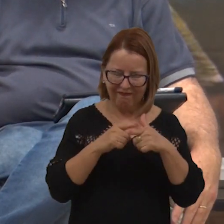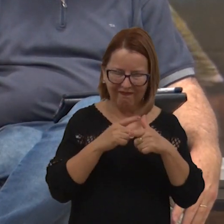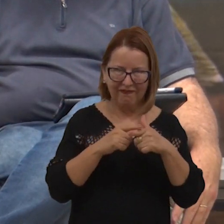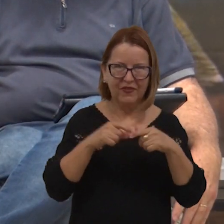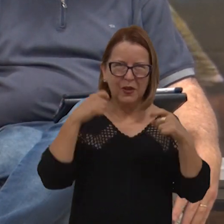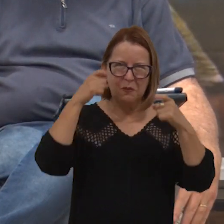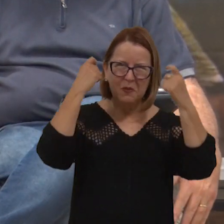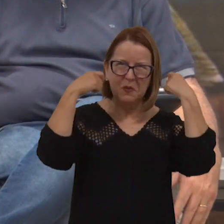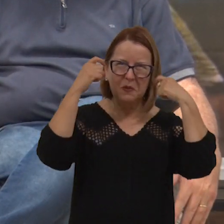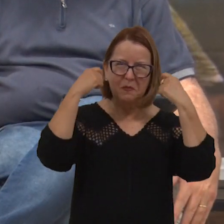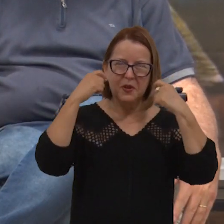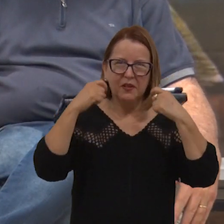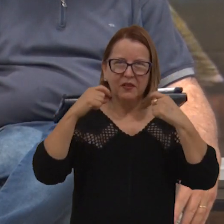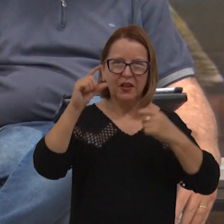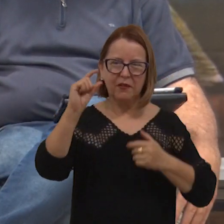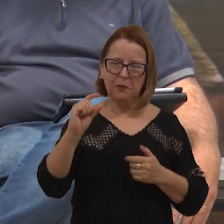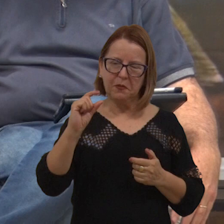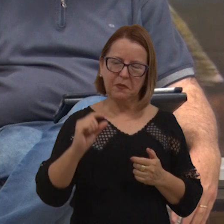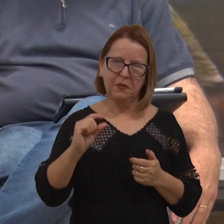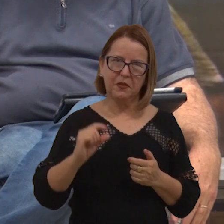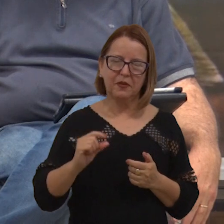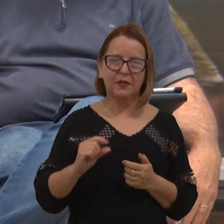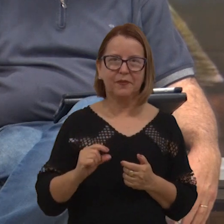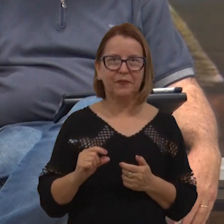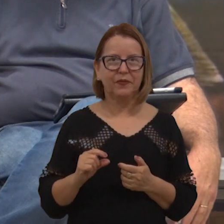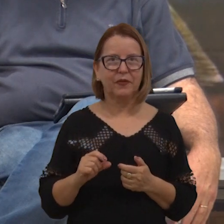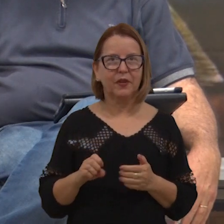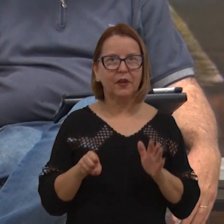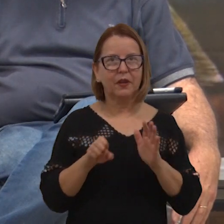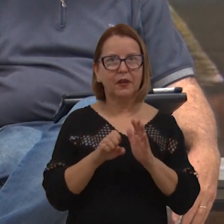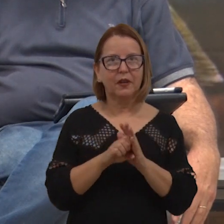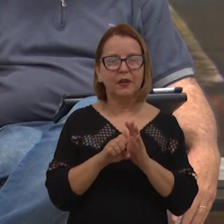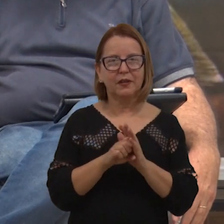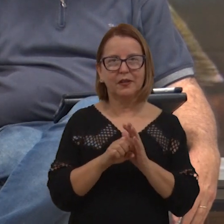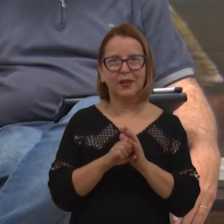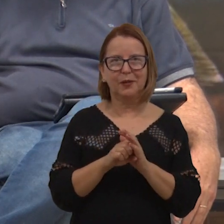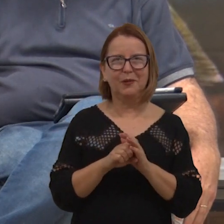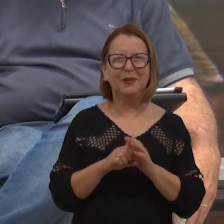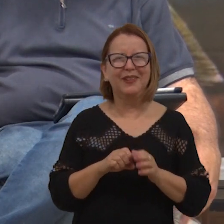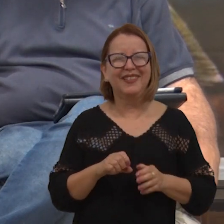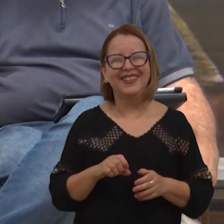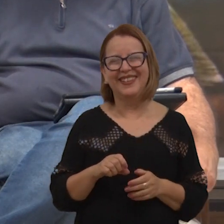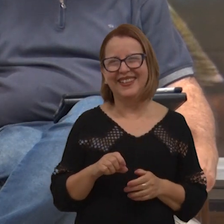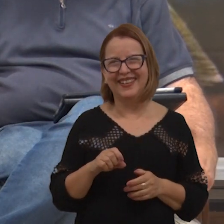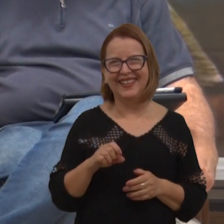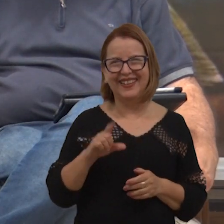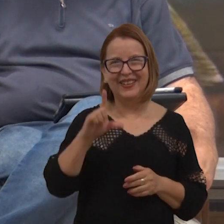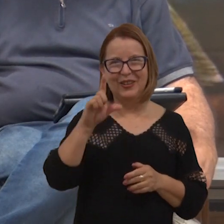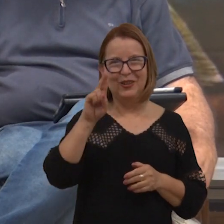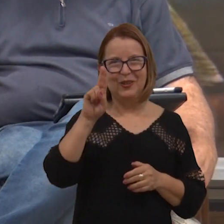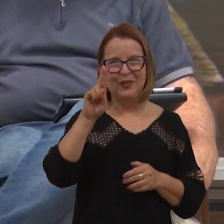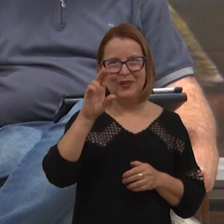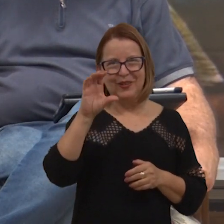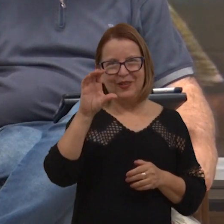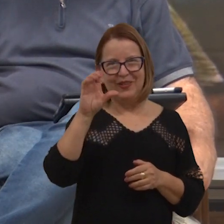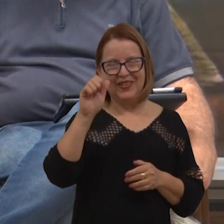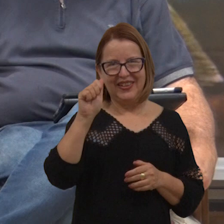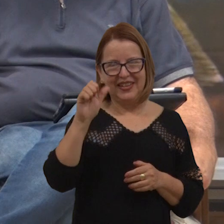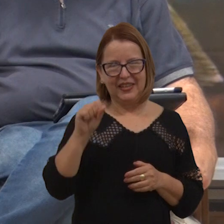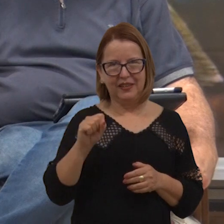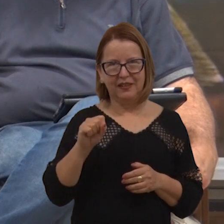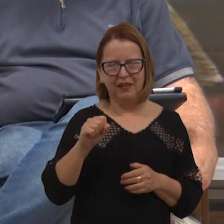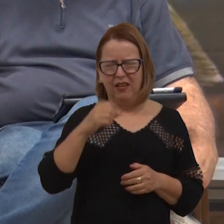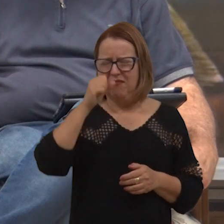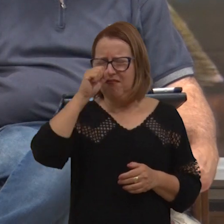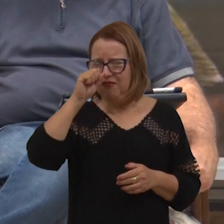vai baixando. O Lucas dá um espirro ali na câmara e eu pego a gripe aqui. Porque o meu sistema está